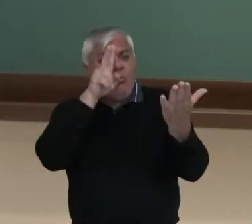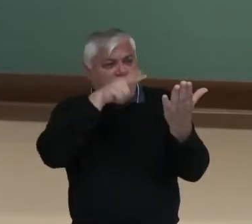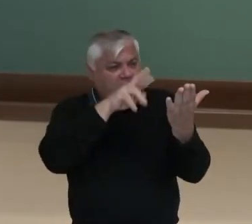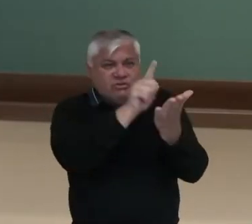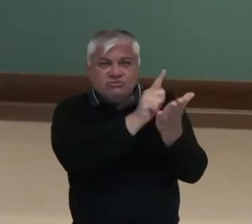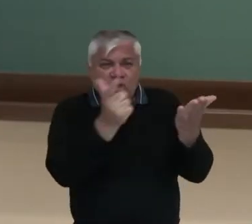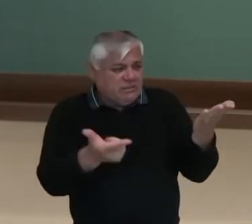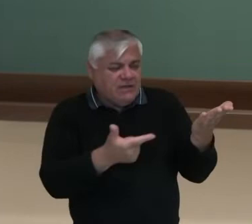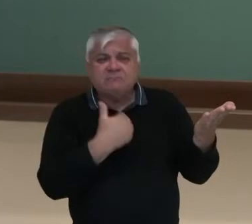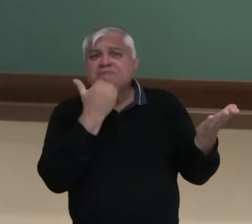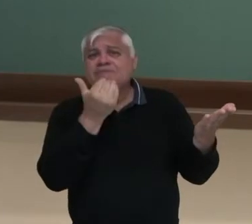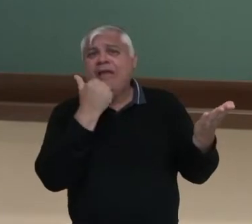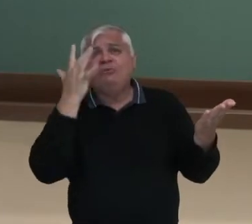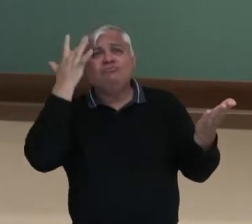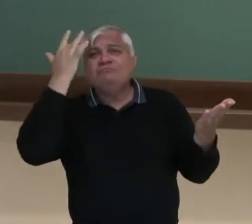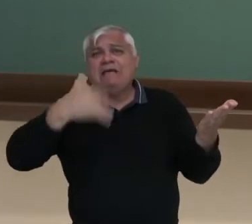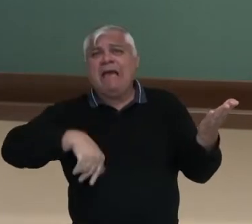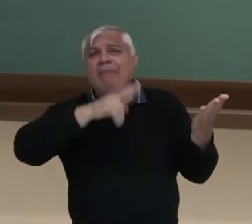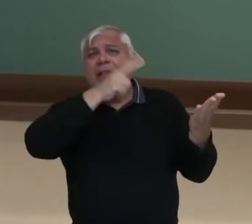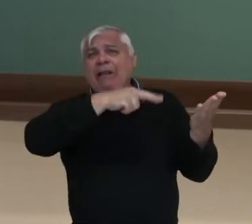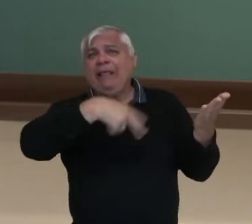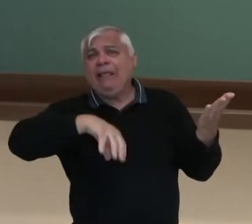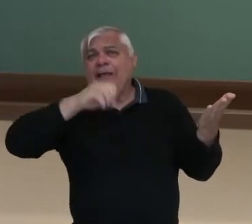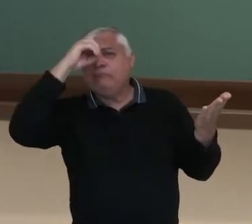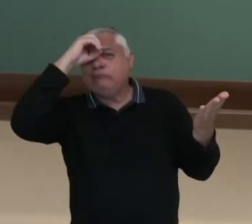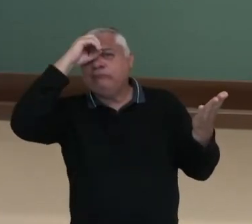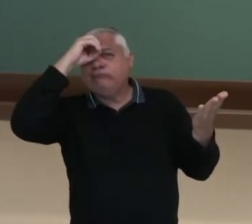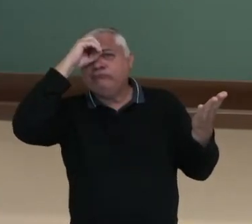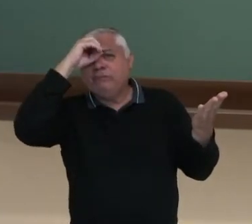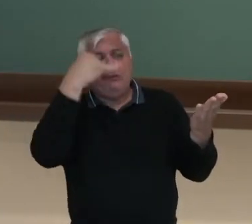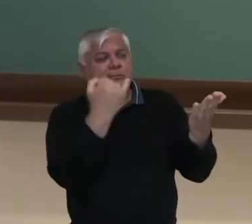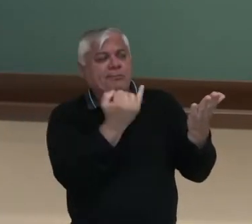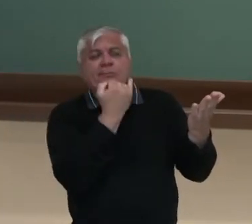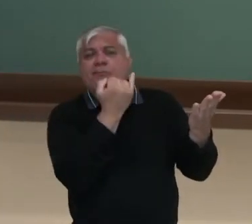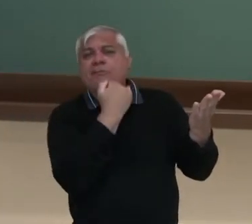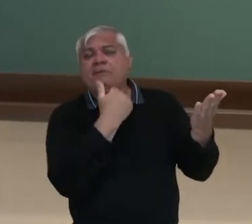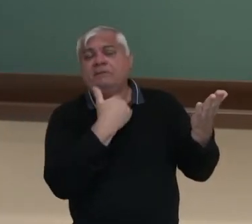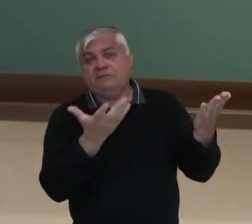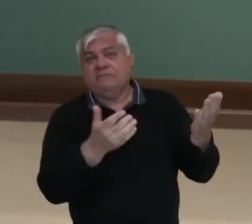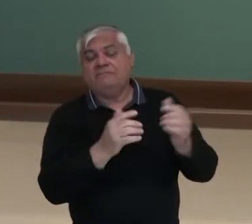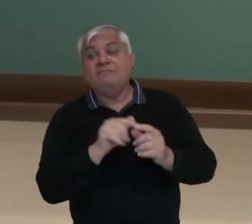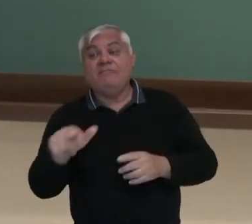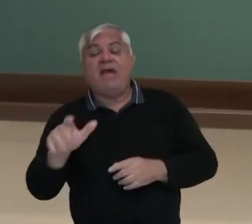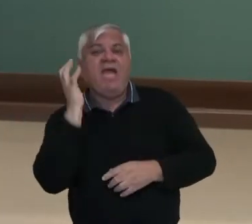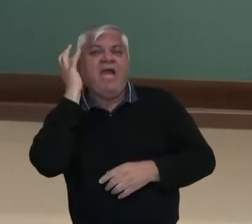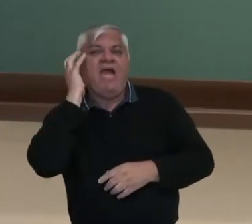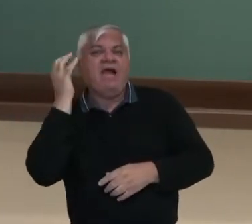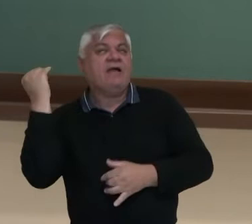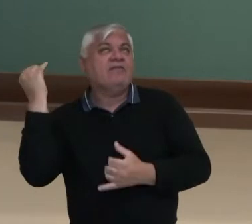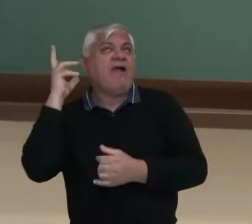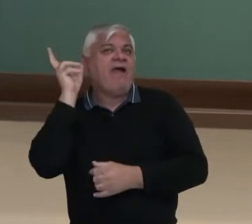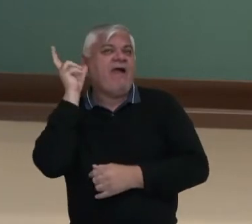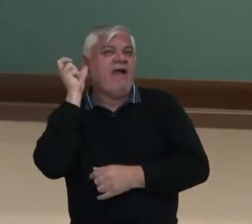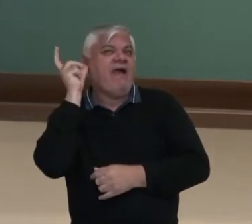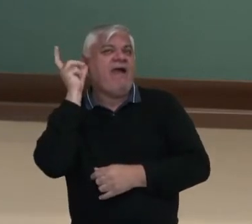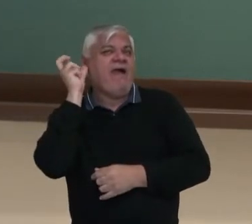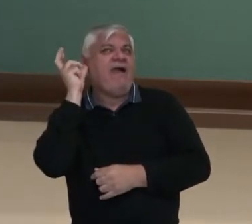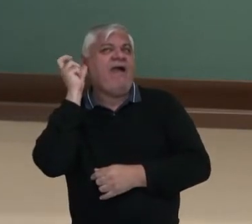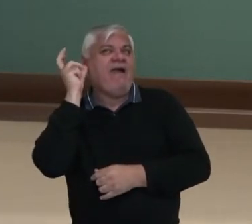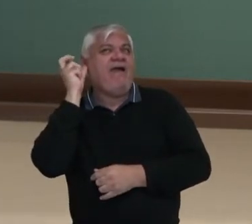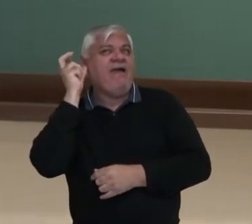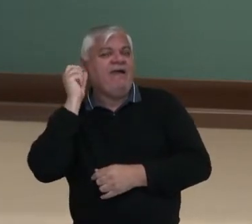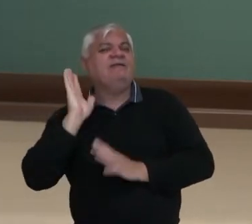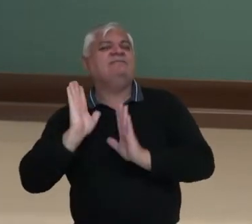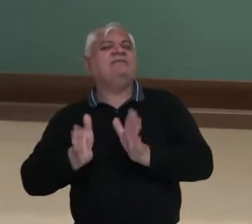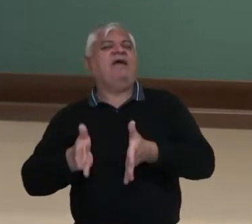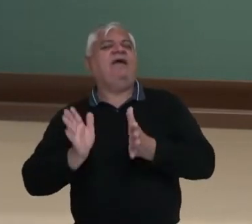ler os jornais e as notícias do que estava acontecendo. Através do rádio, elas então teriam acesso